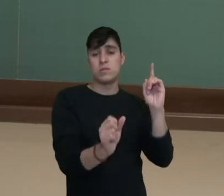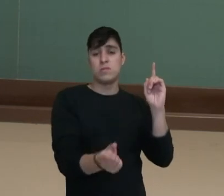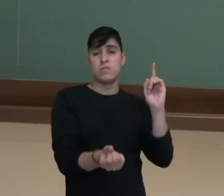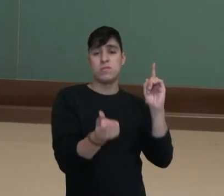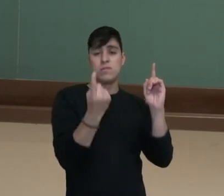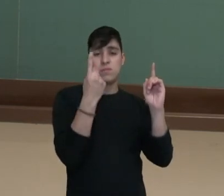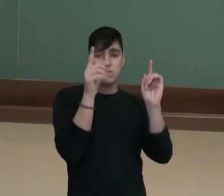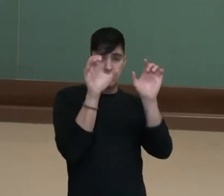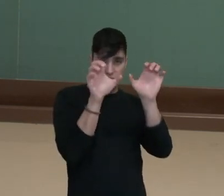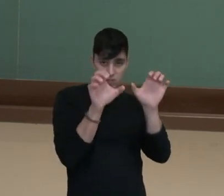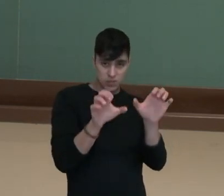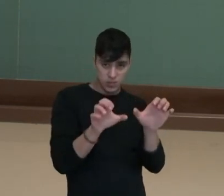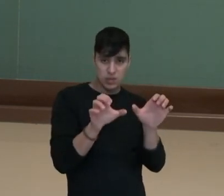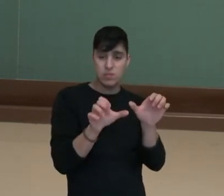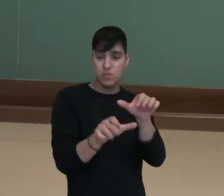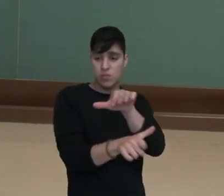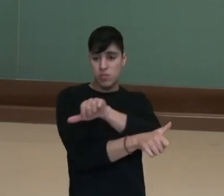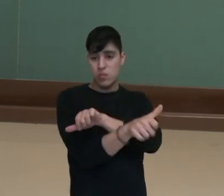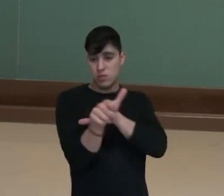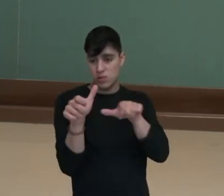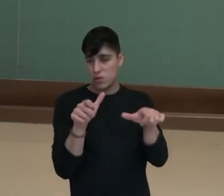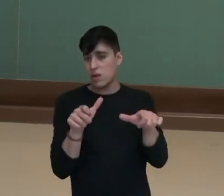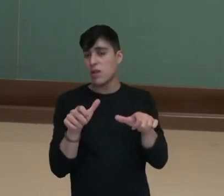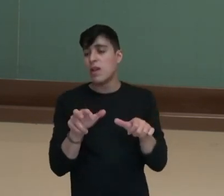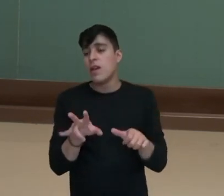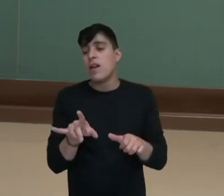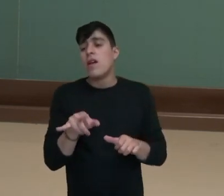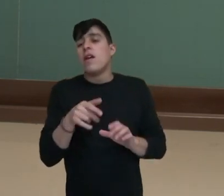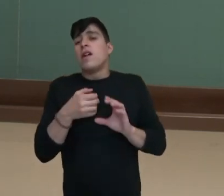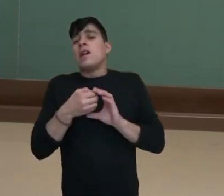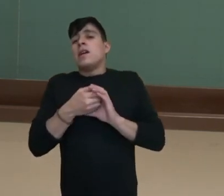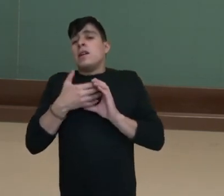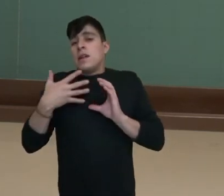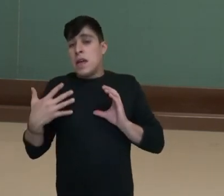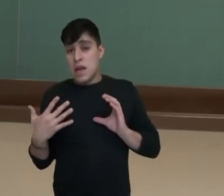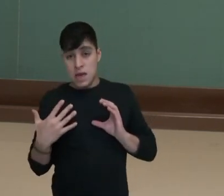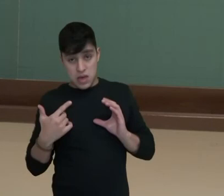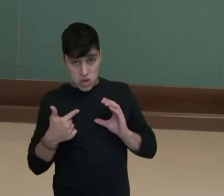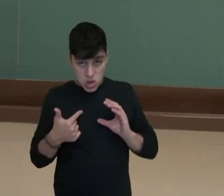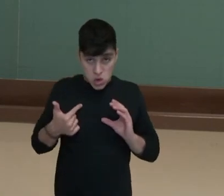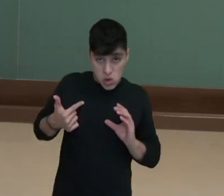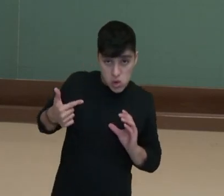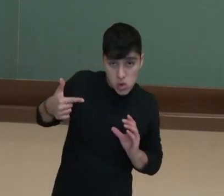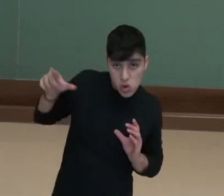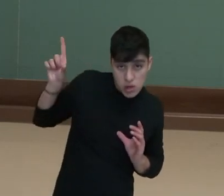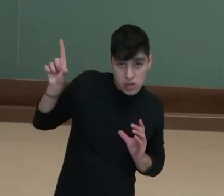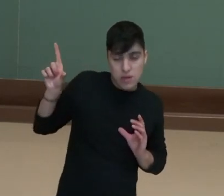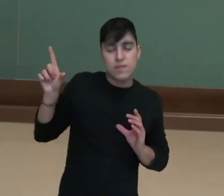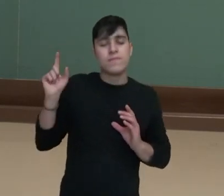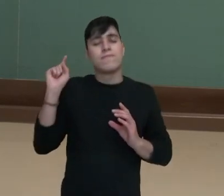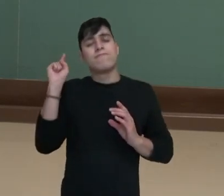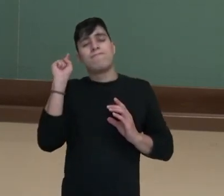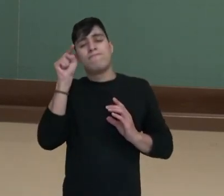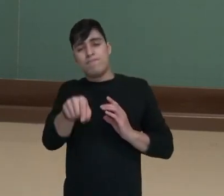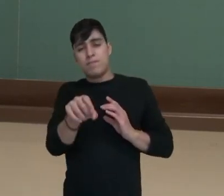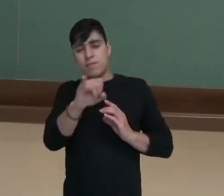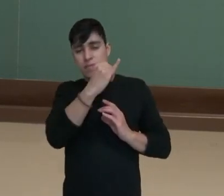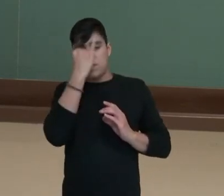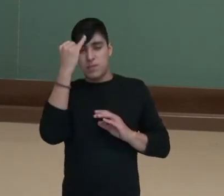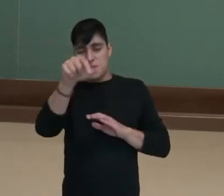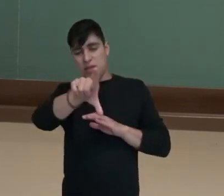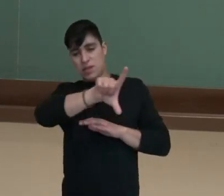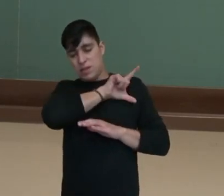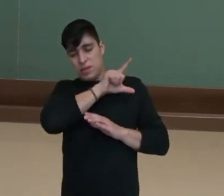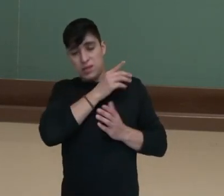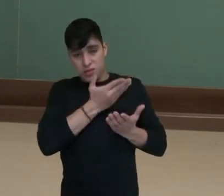estrutura, há uma mutação. Vai ter uma característica diferente. Então, é importante o estudo nessa